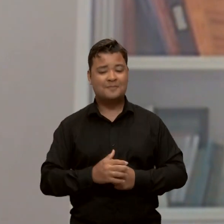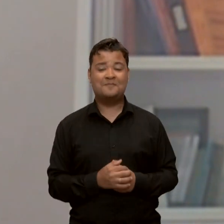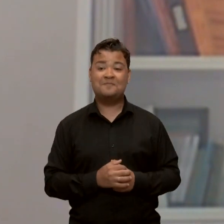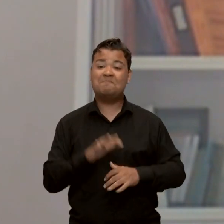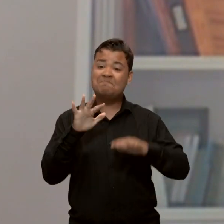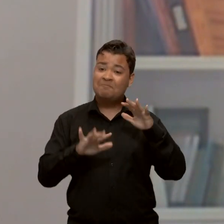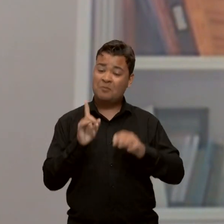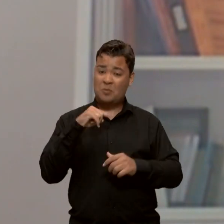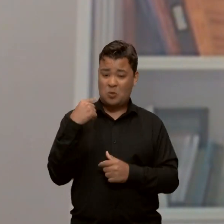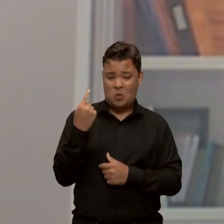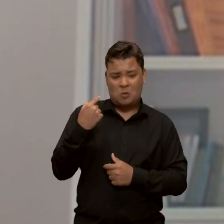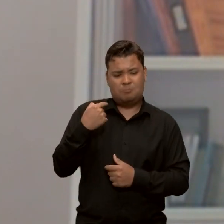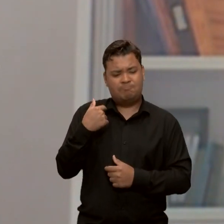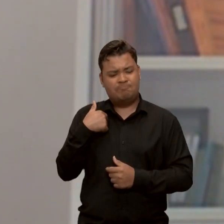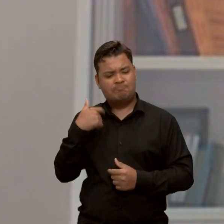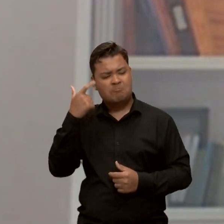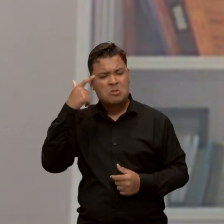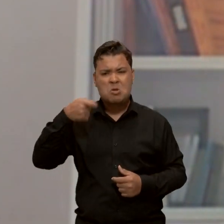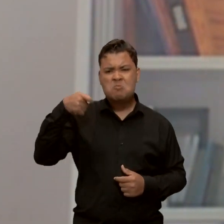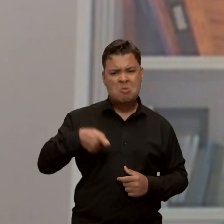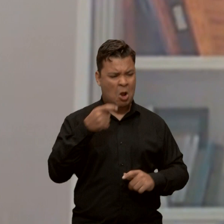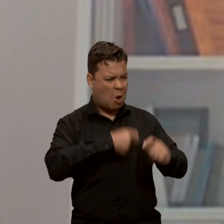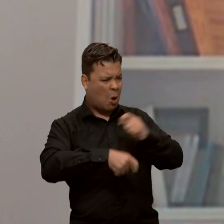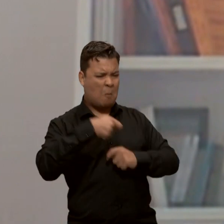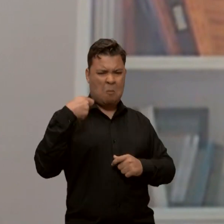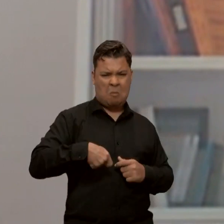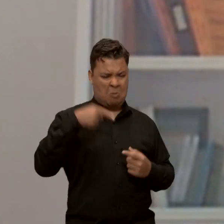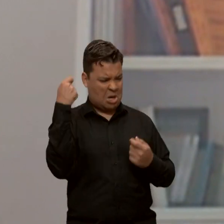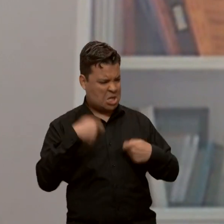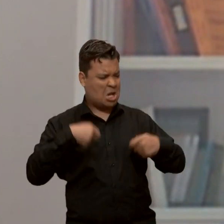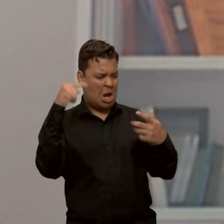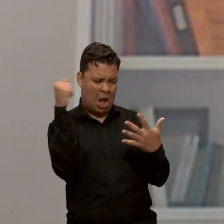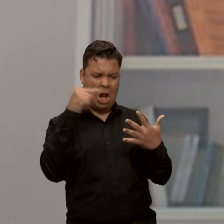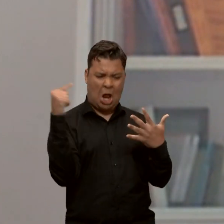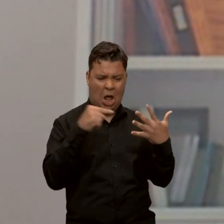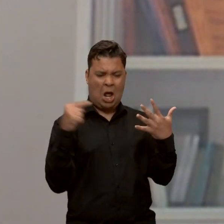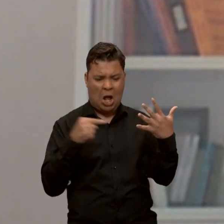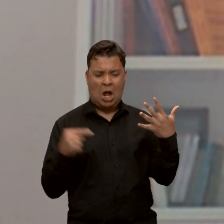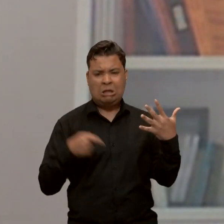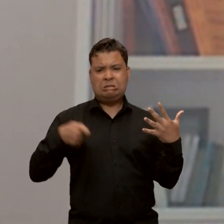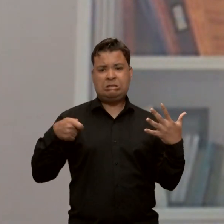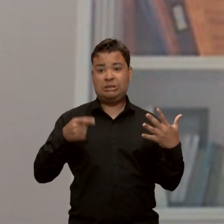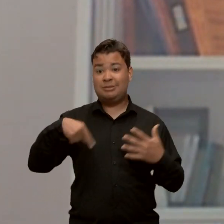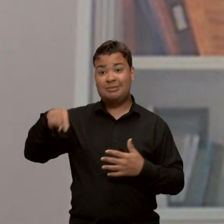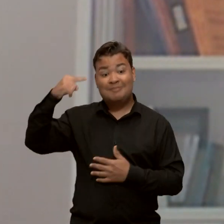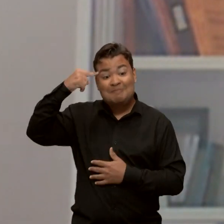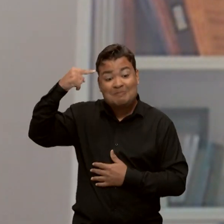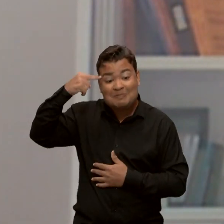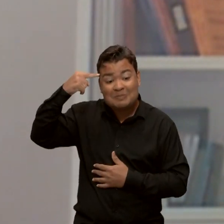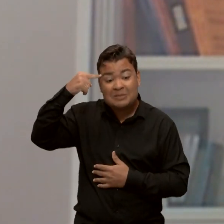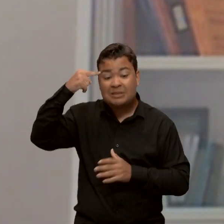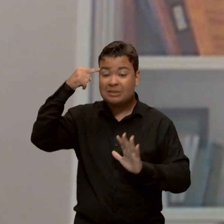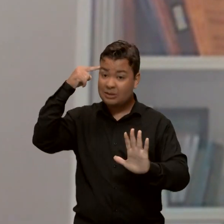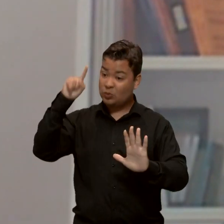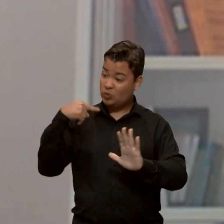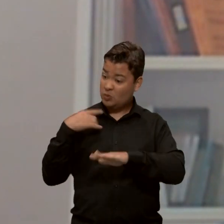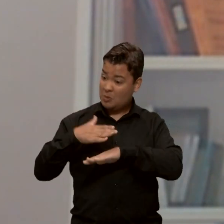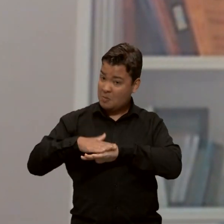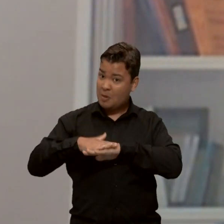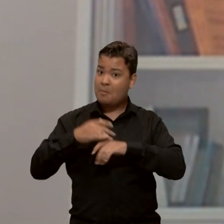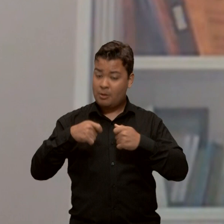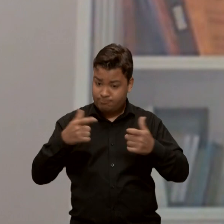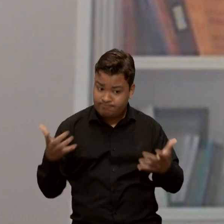exigentes em relação ao que a economia tem que entregar para os seres humanos, cabe a gente estimular a